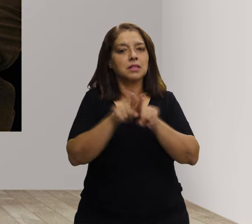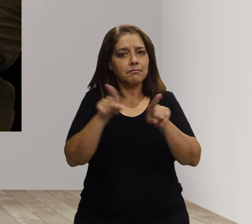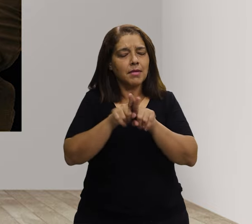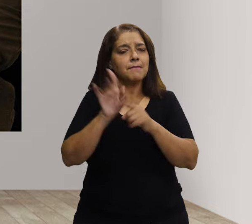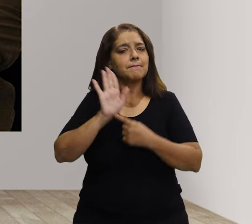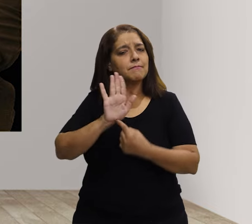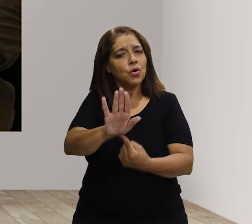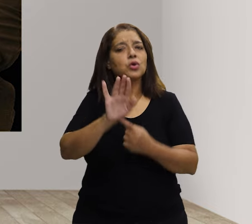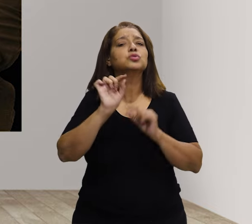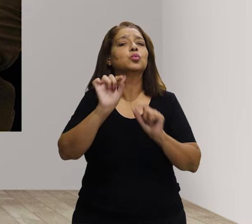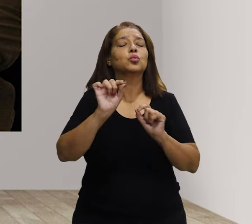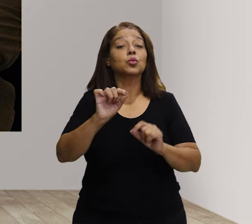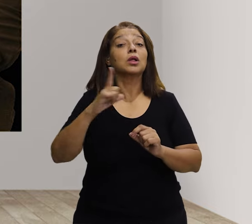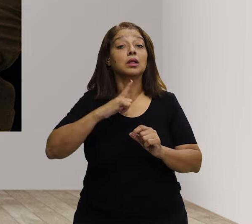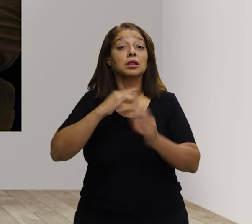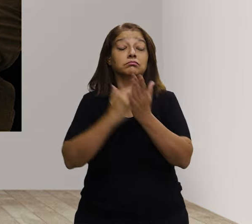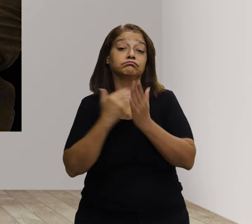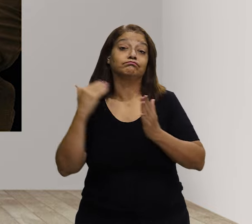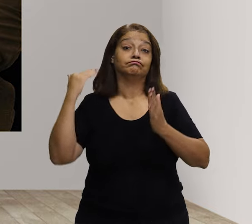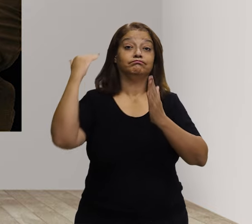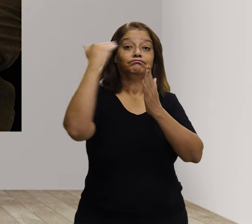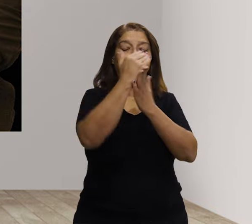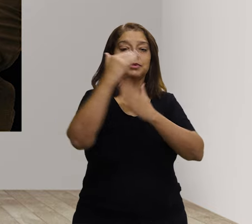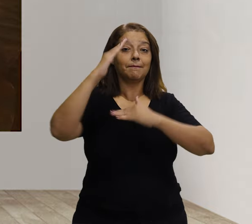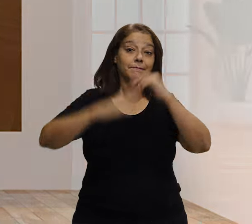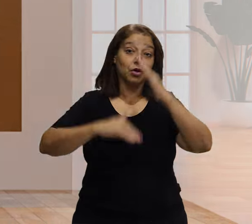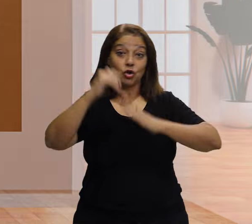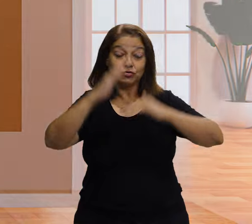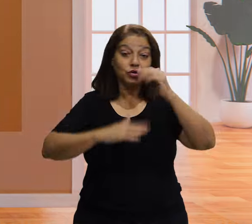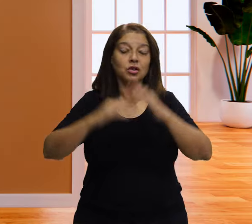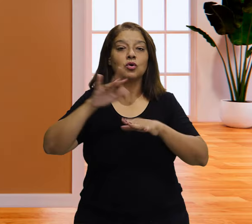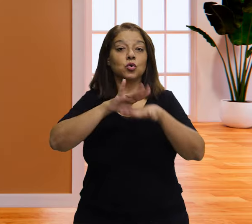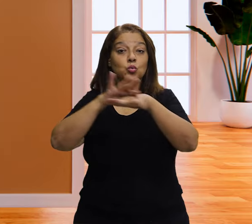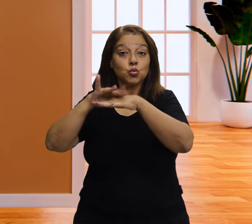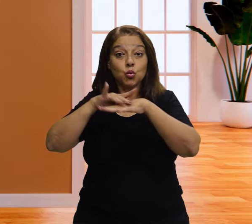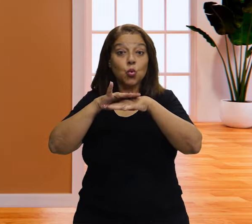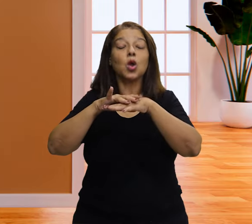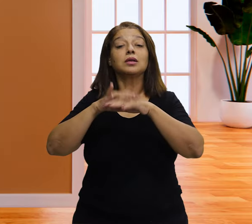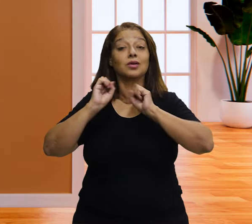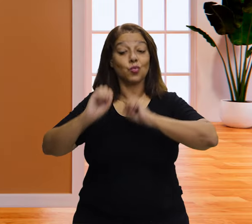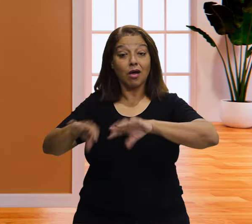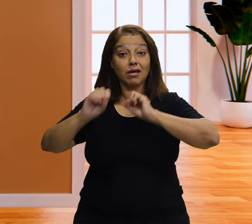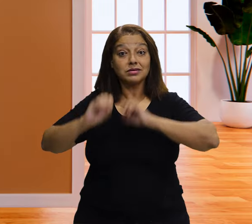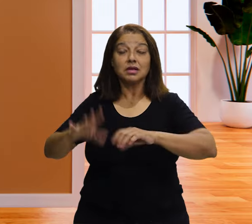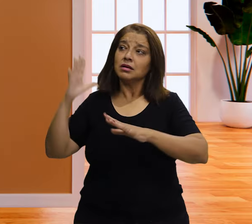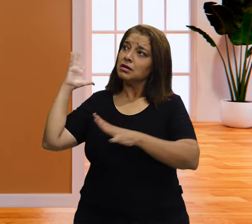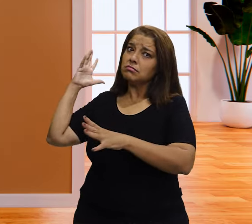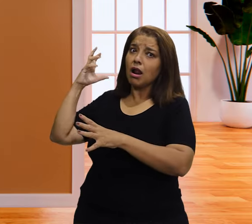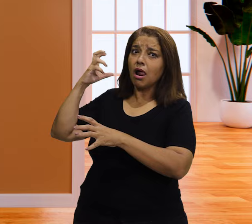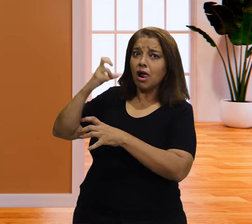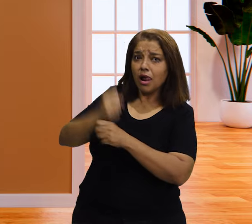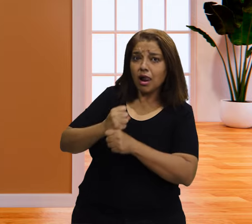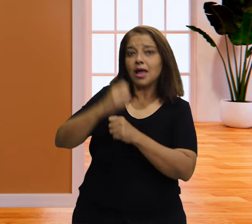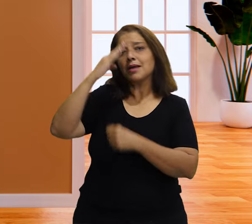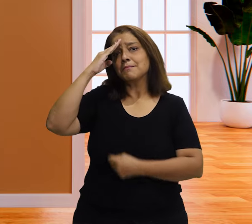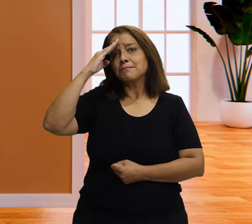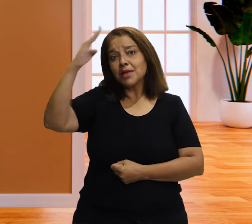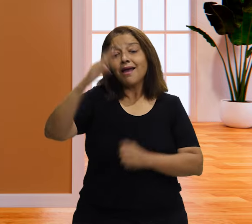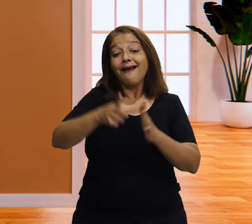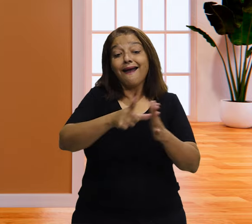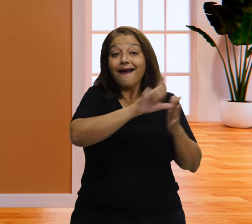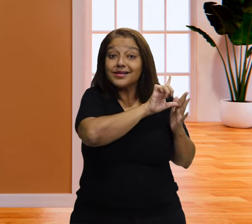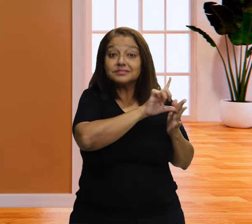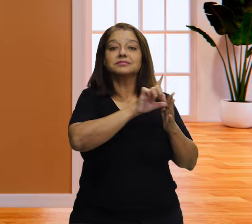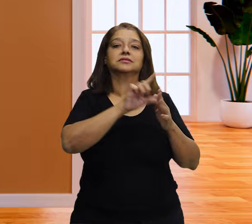profissionais adoecidos na educação nos últimos anos, inclusive antes da pandemia. Esse número já vinha crescendo.